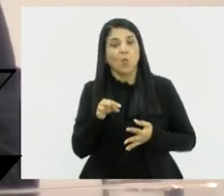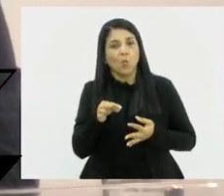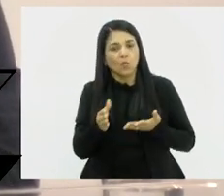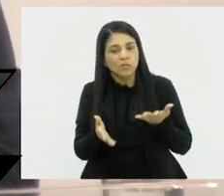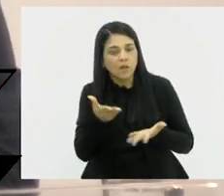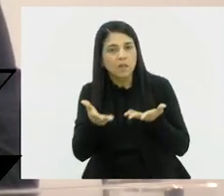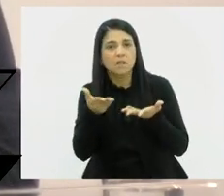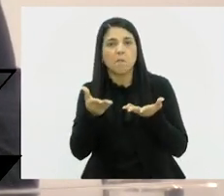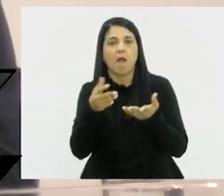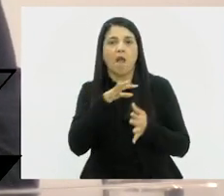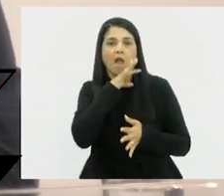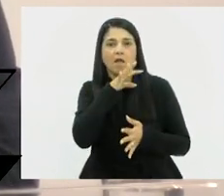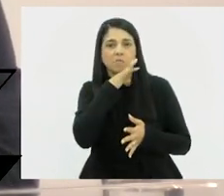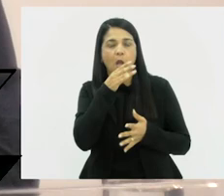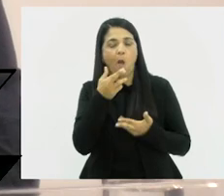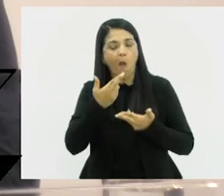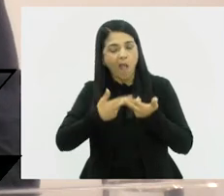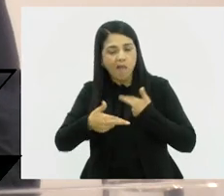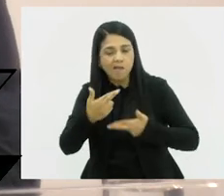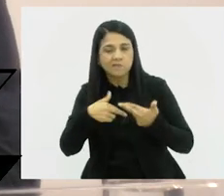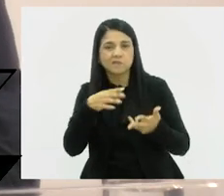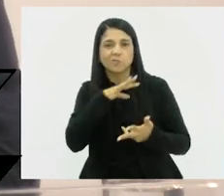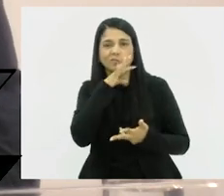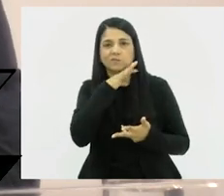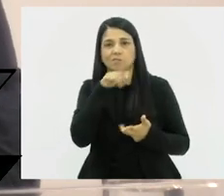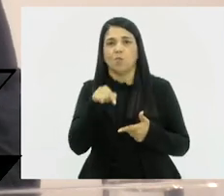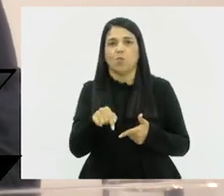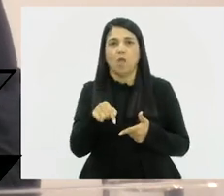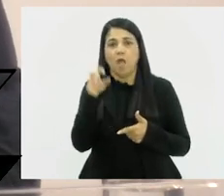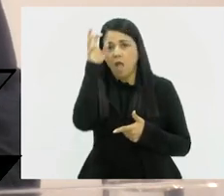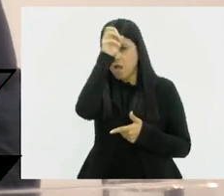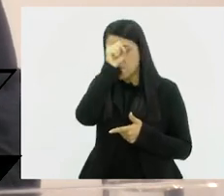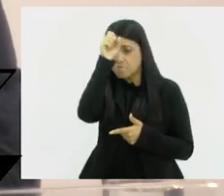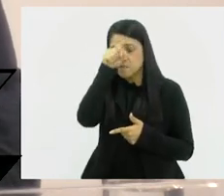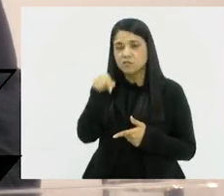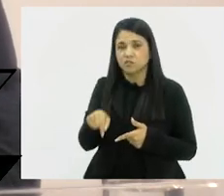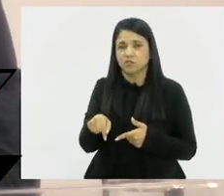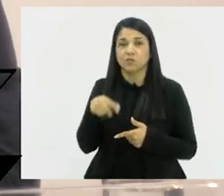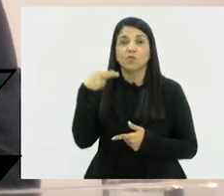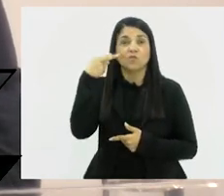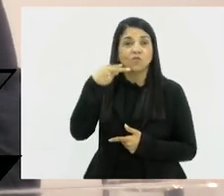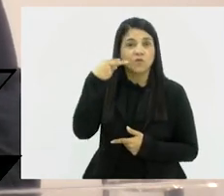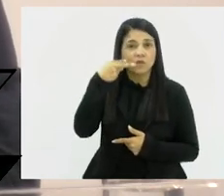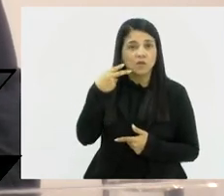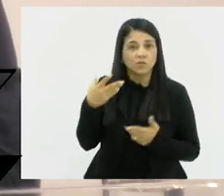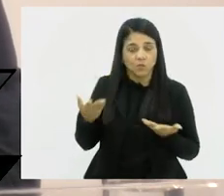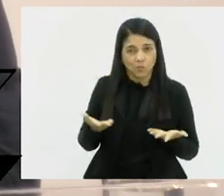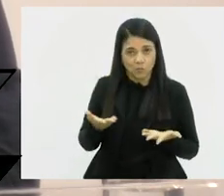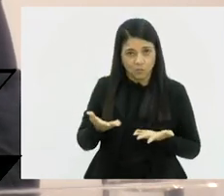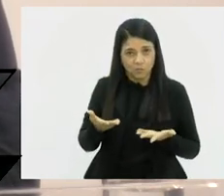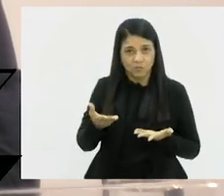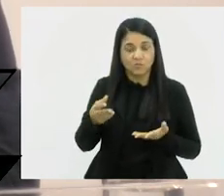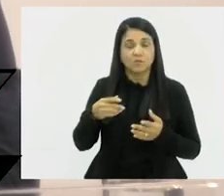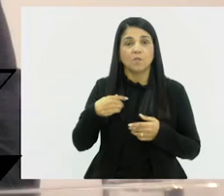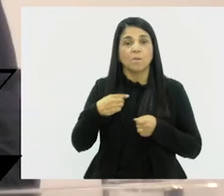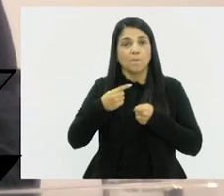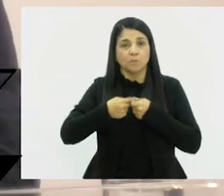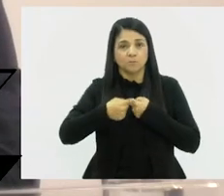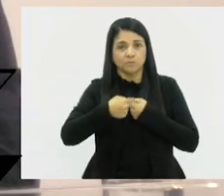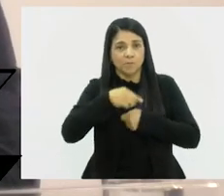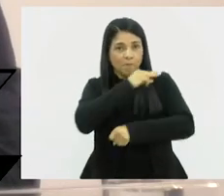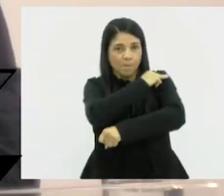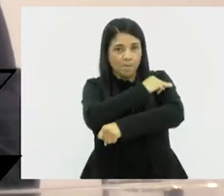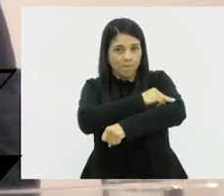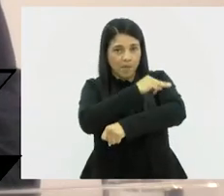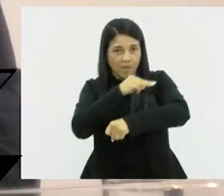com os animais, da relação com os animais. Eu aprendi muito com hoje vereador do município de Macaé, o Rafael